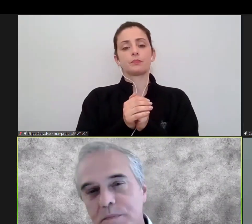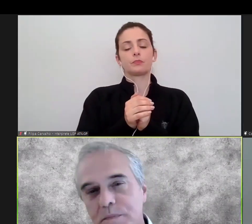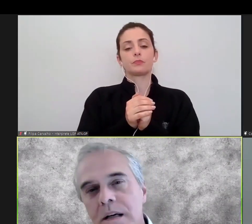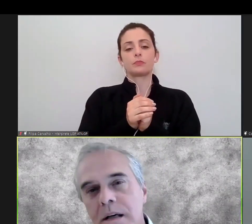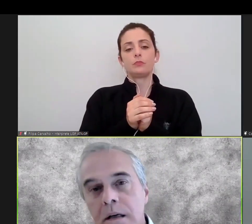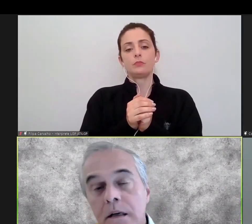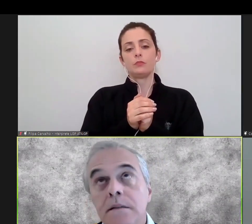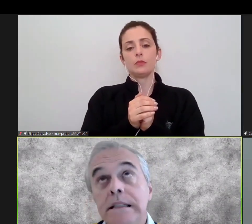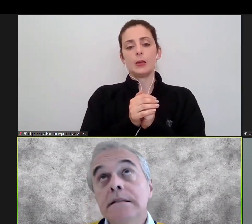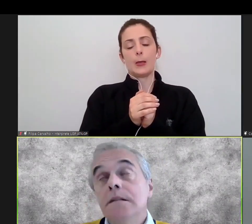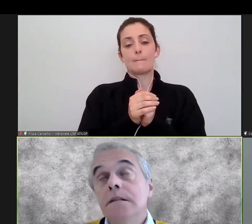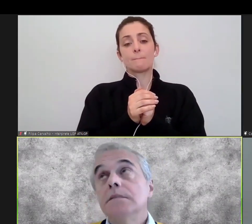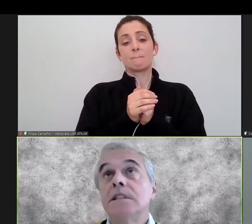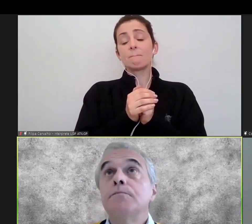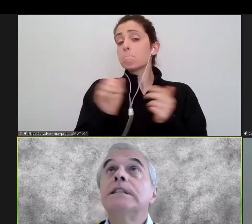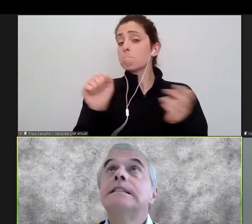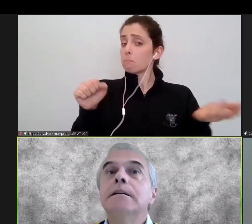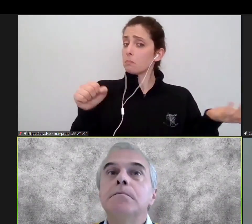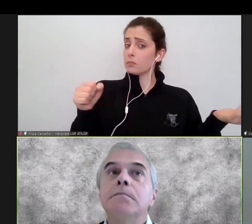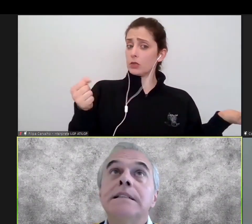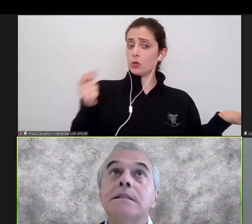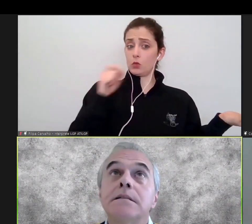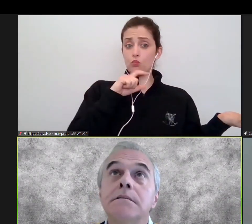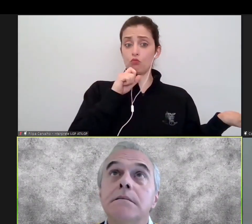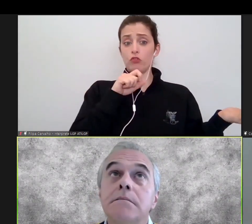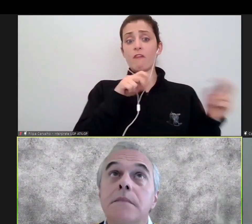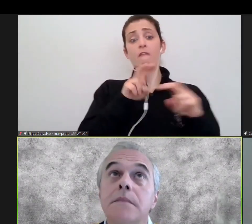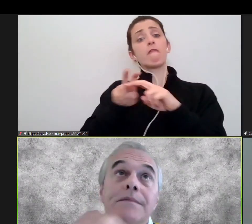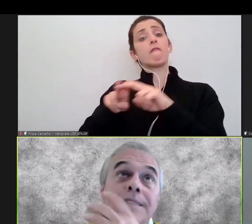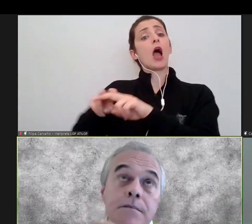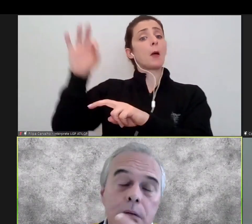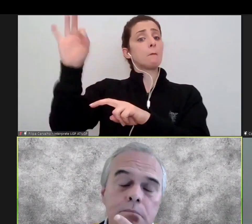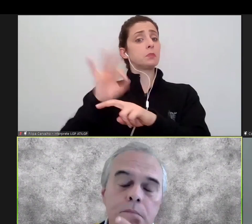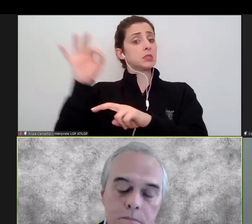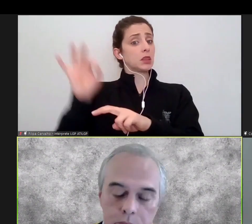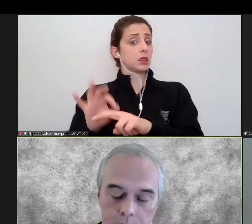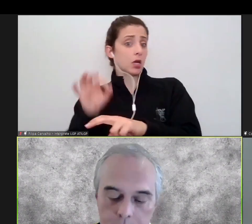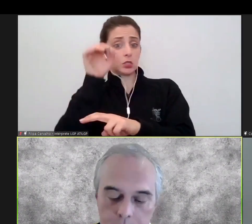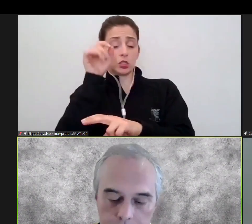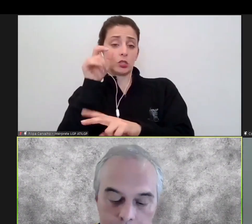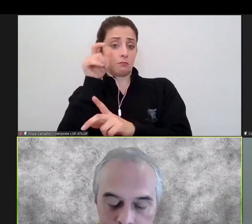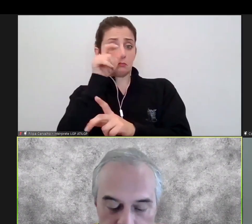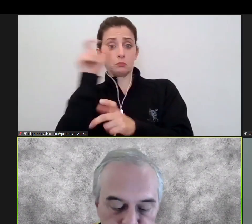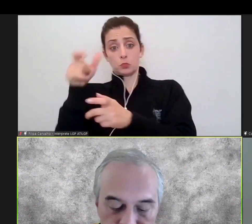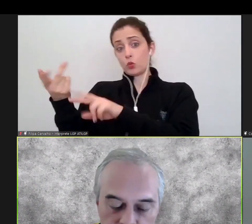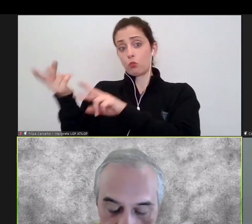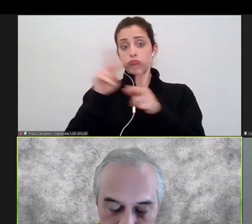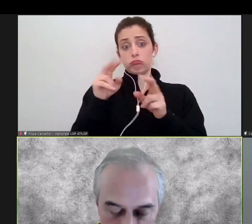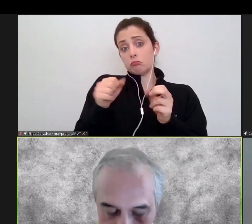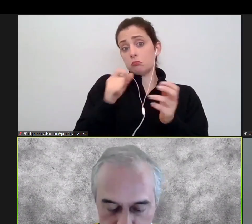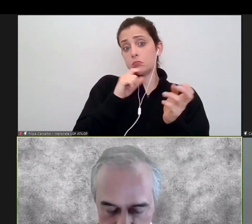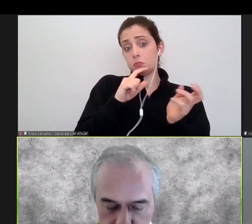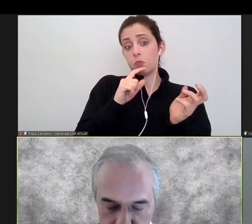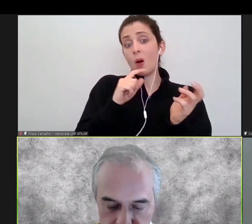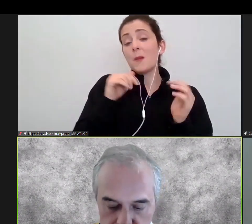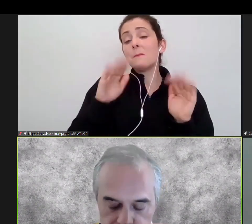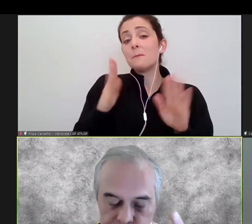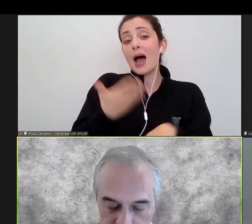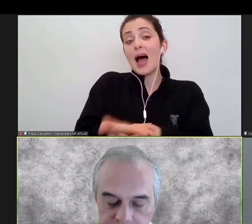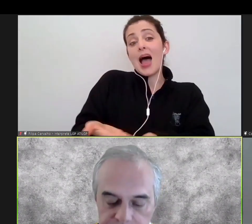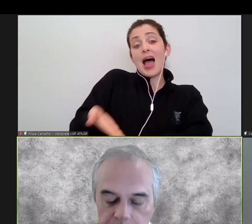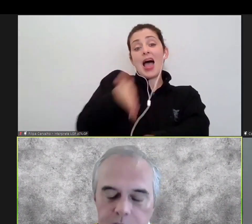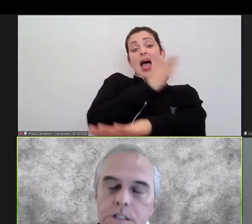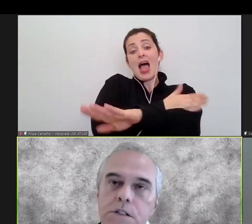Desculpe. Sim, pode ser, mas assim, uma breve fala antes de